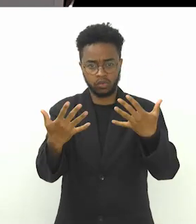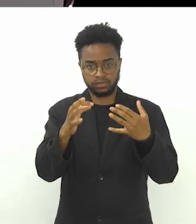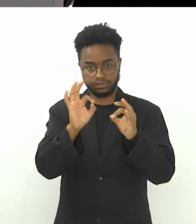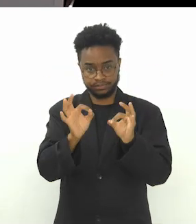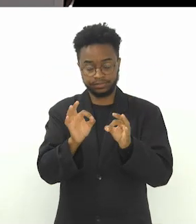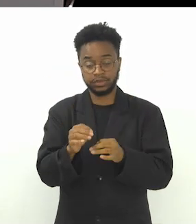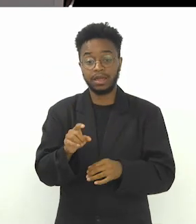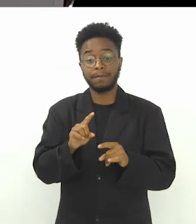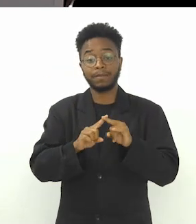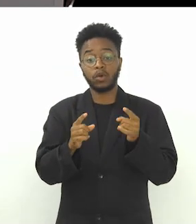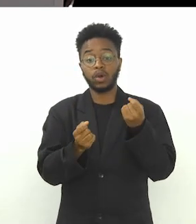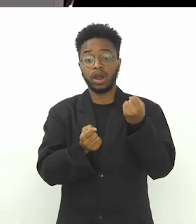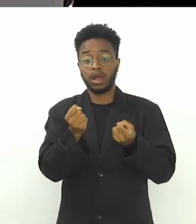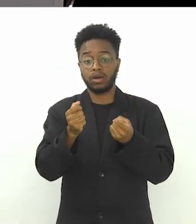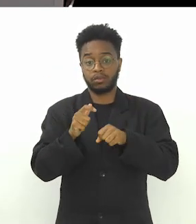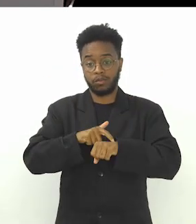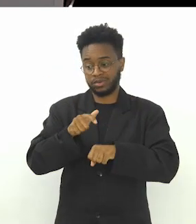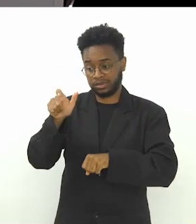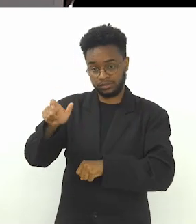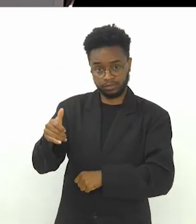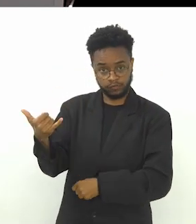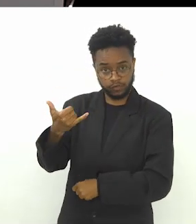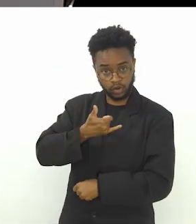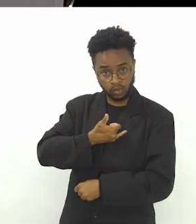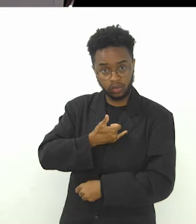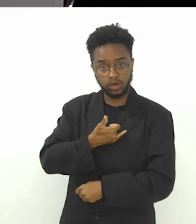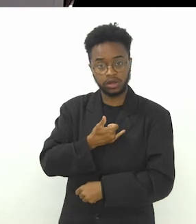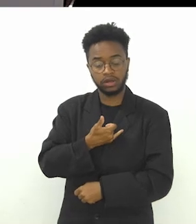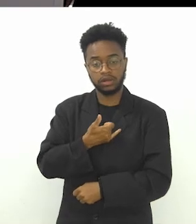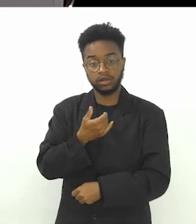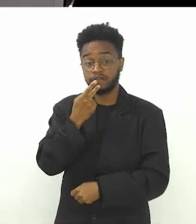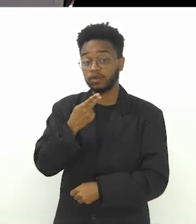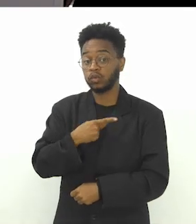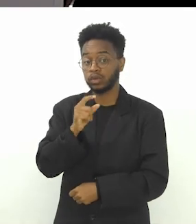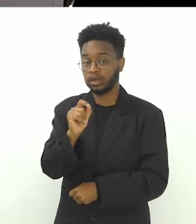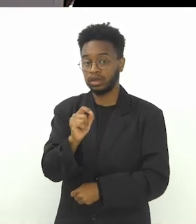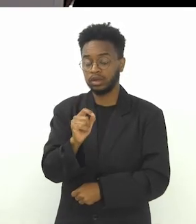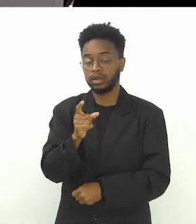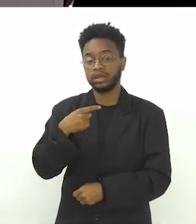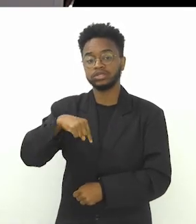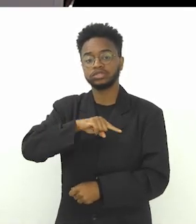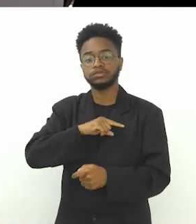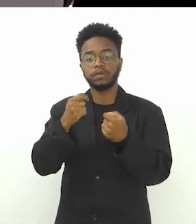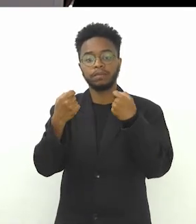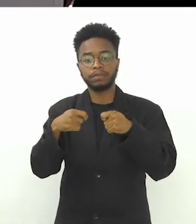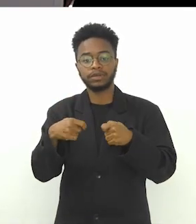verdade, esse carro aí, quando ele falou assim, Alan, aqui a gente